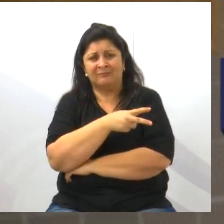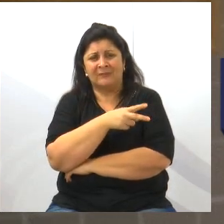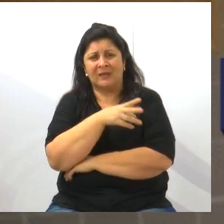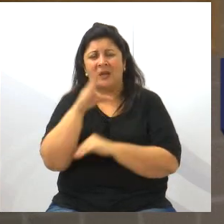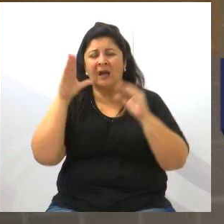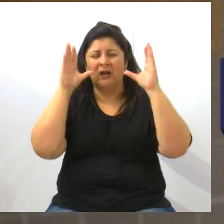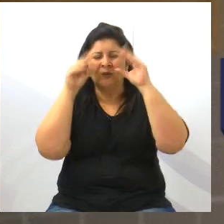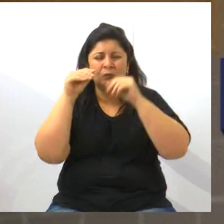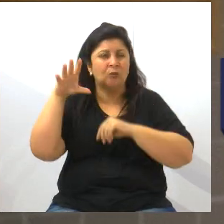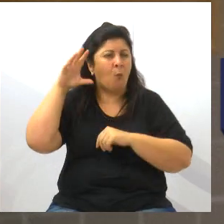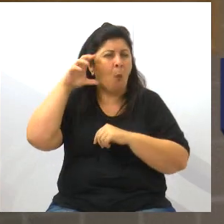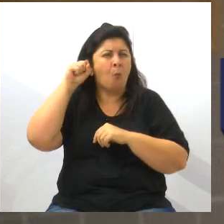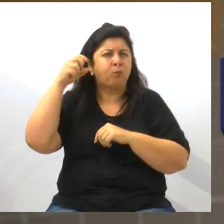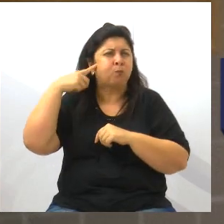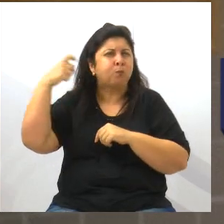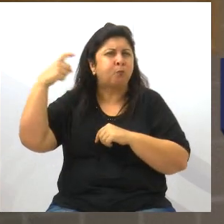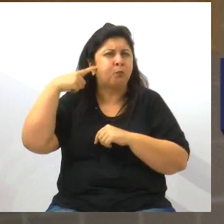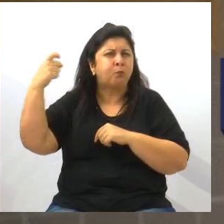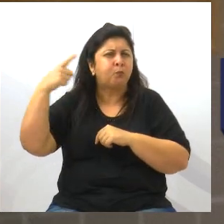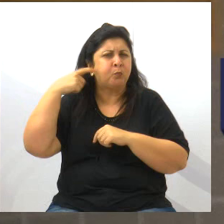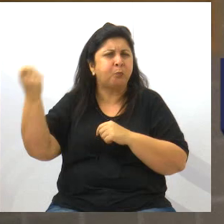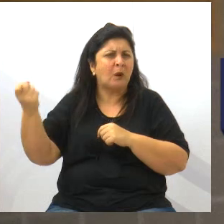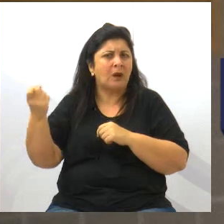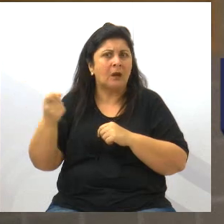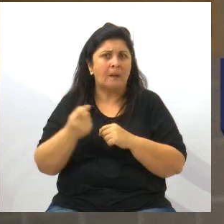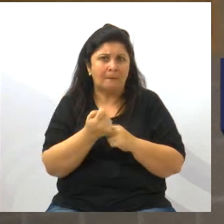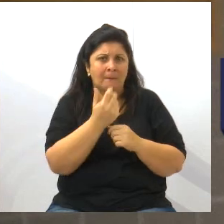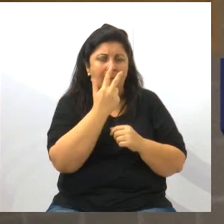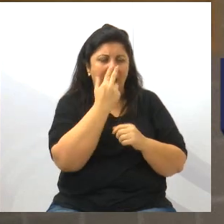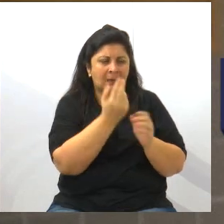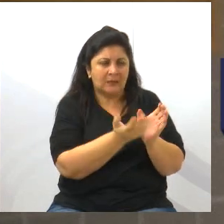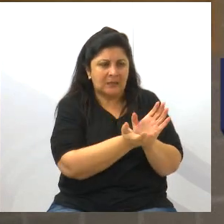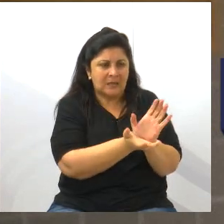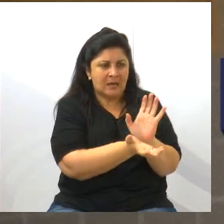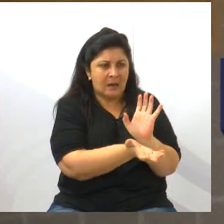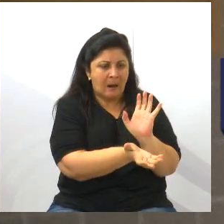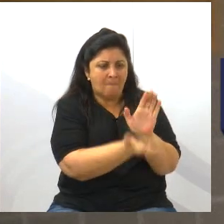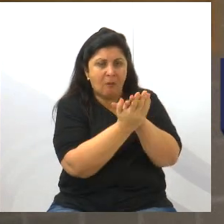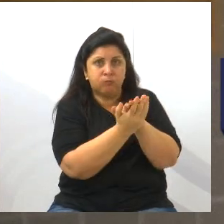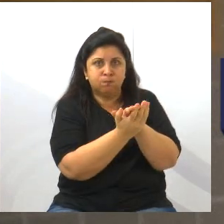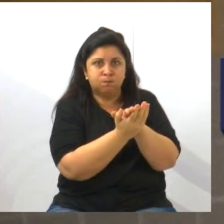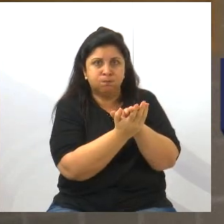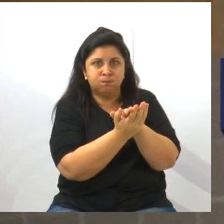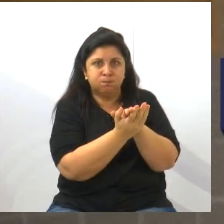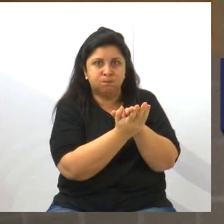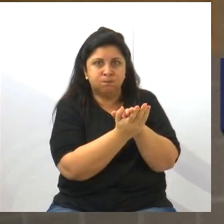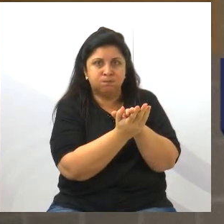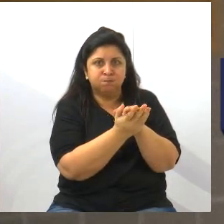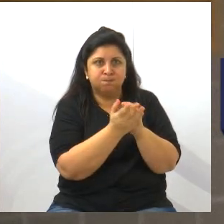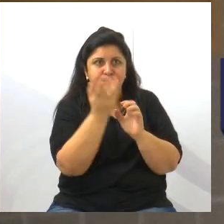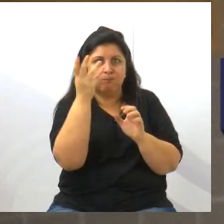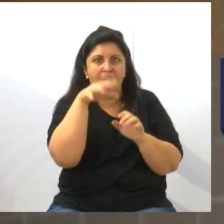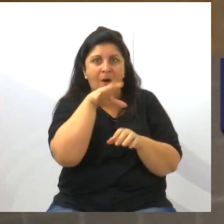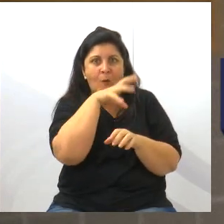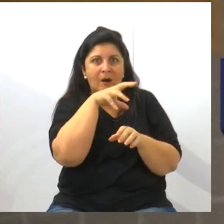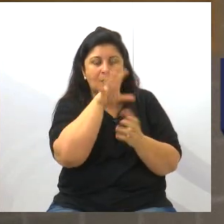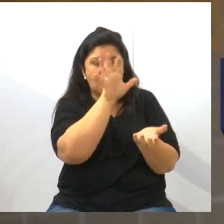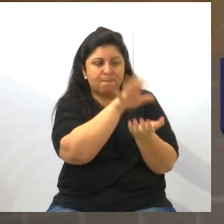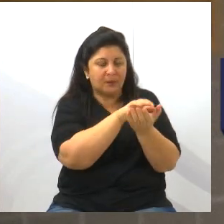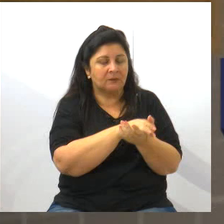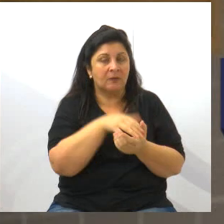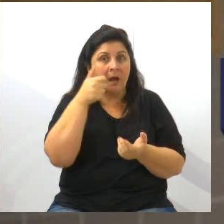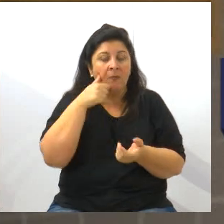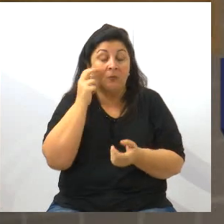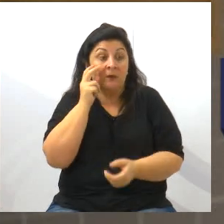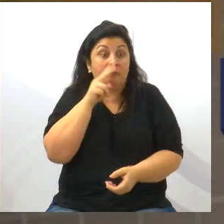ouviu-se um barulho, como se a ratoeira tivesse pego uma vítima. A mulher do fazendeiro correu para